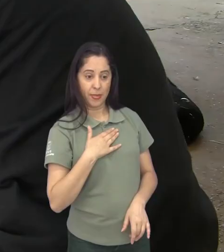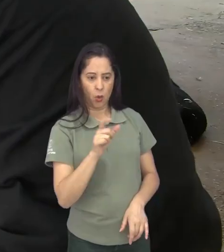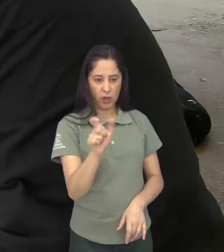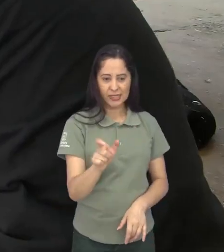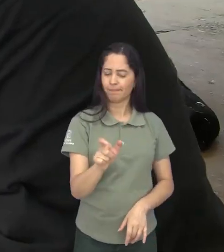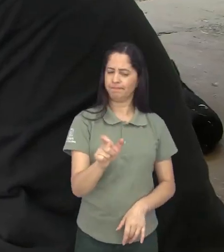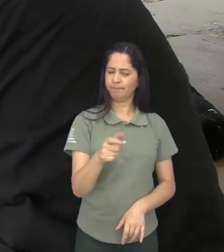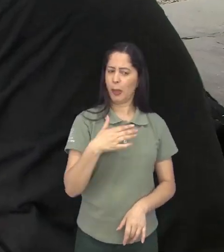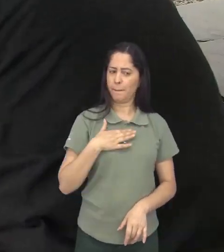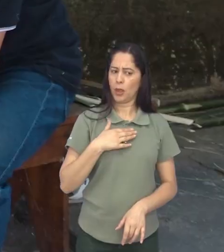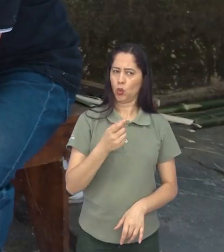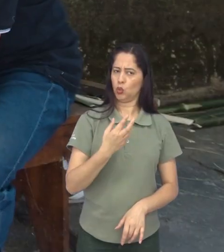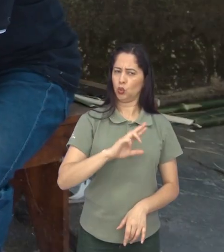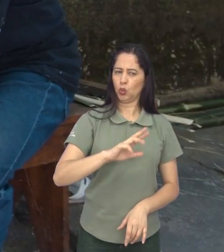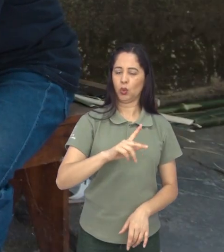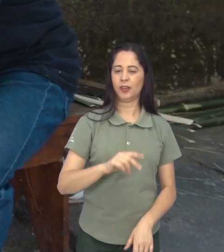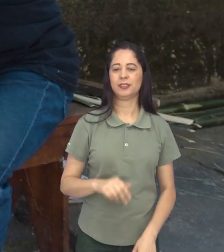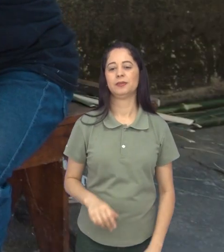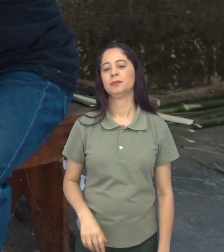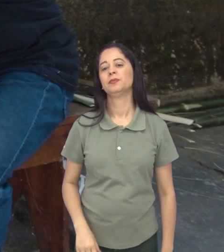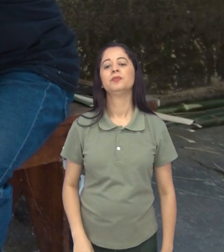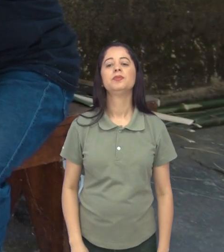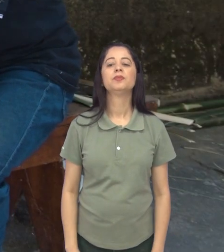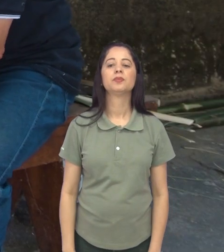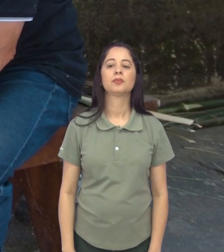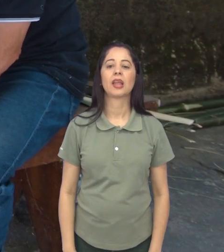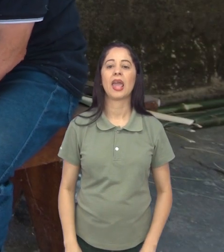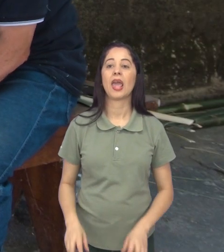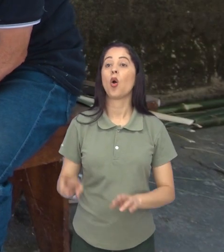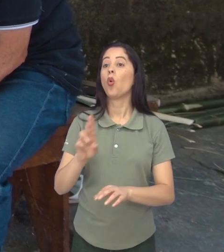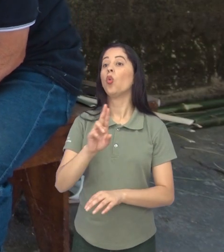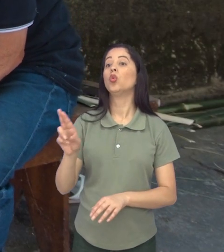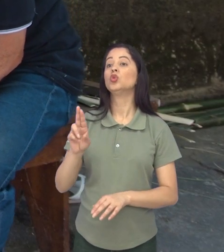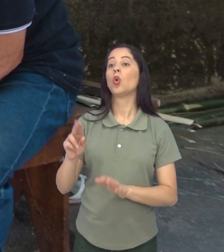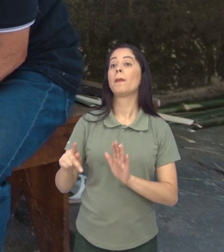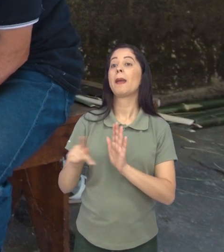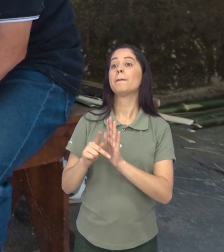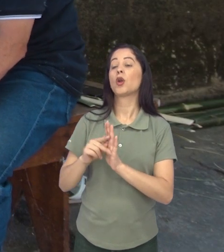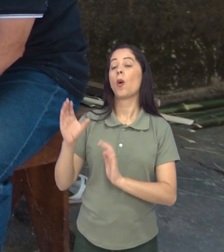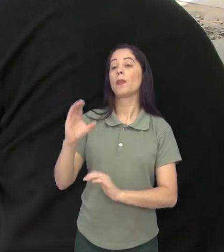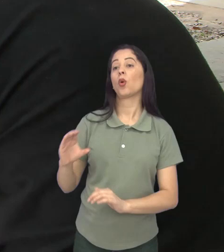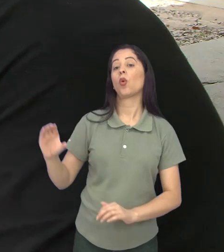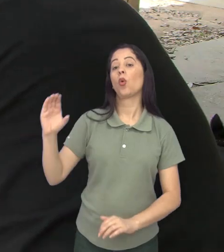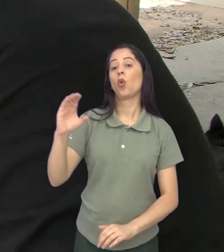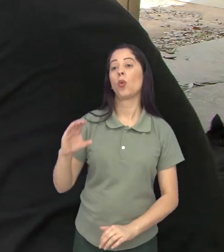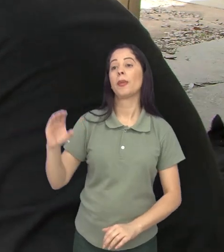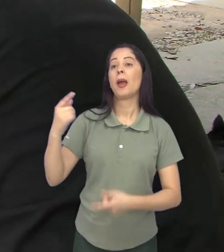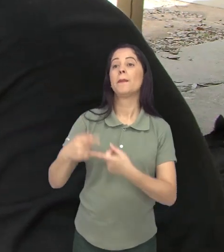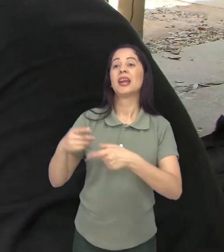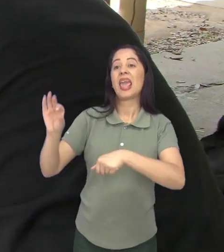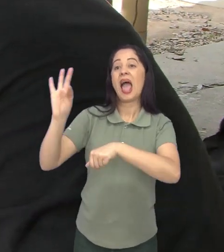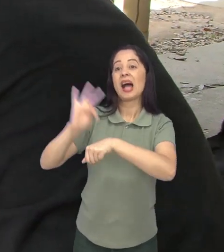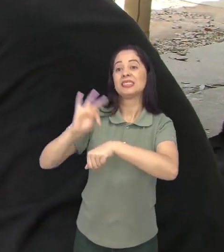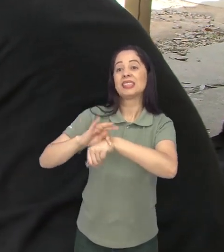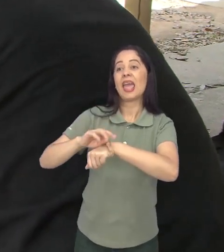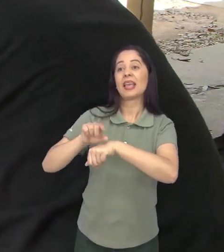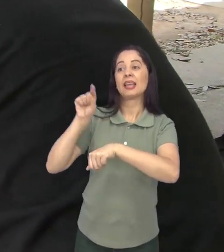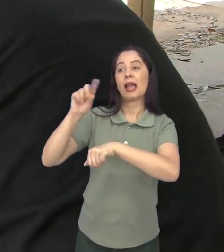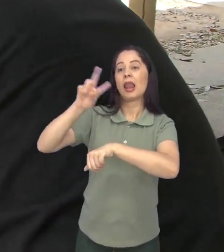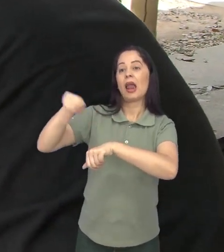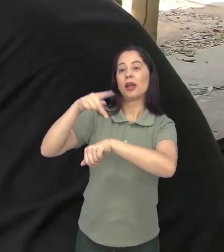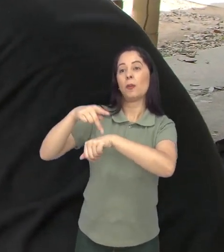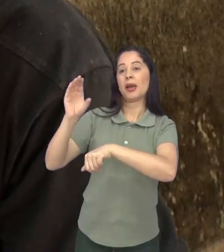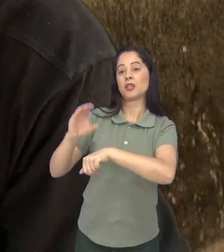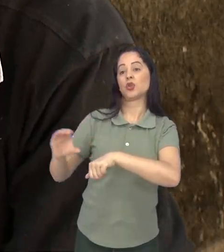dos demais. Exatamente. Ele é chamado ponto colombiano. E você... É uma técnica colombiana,